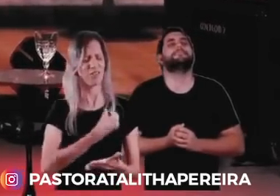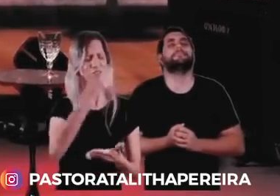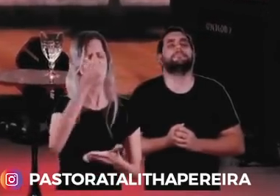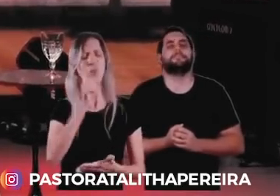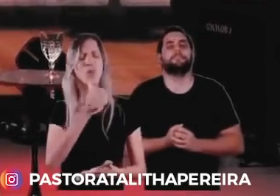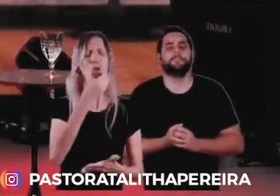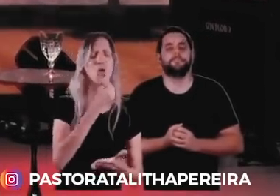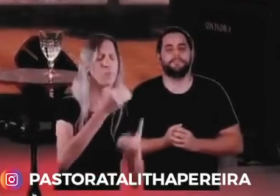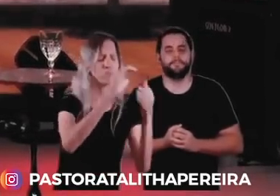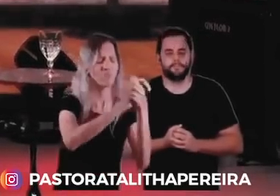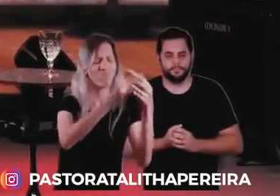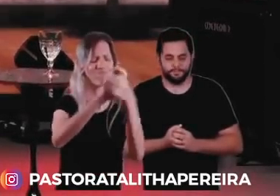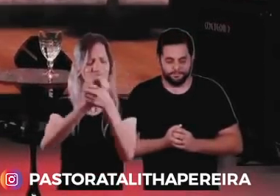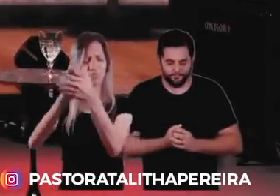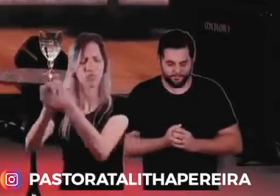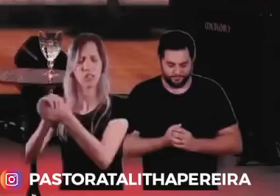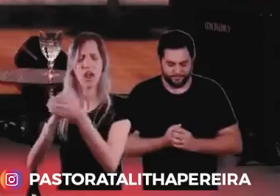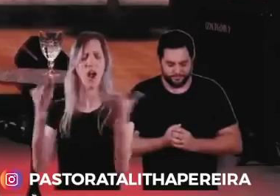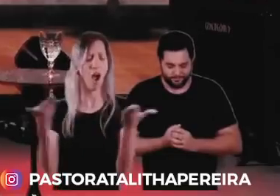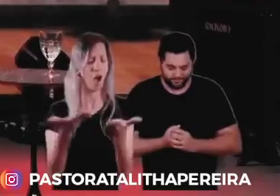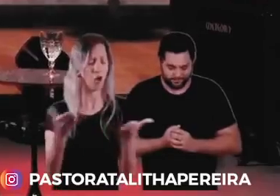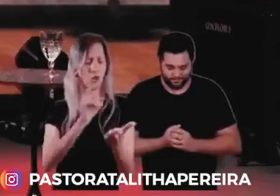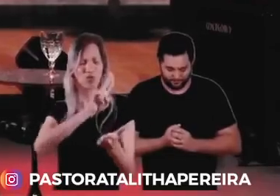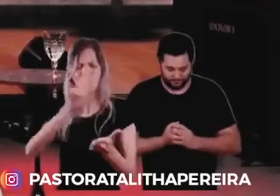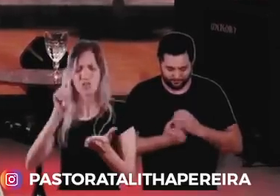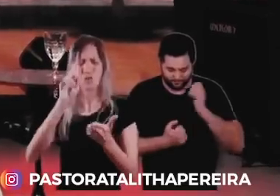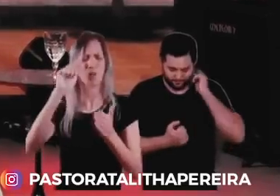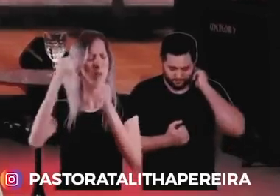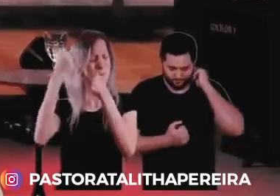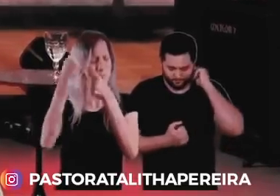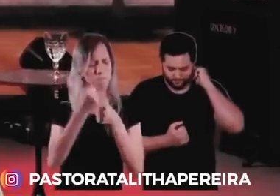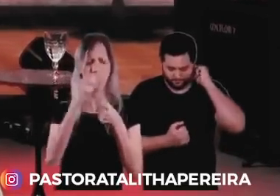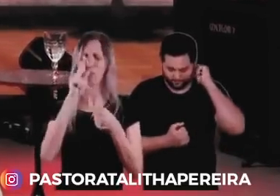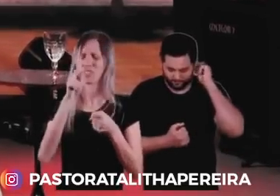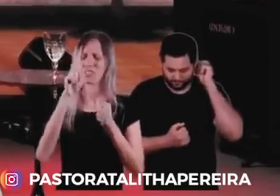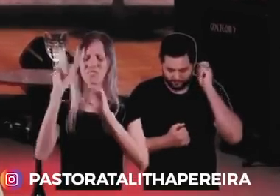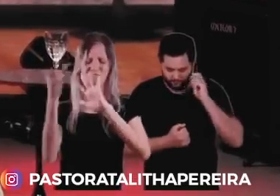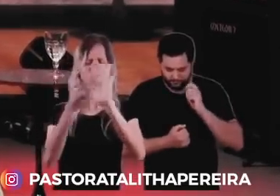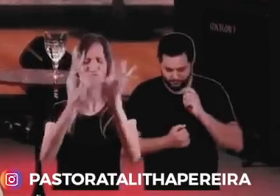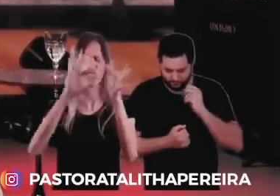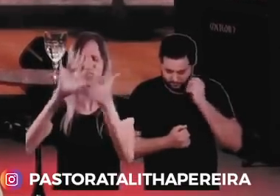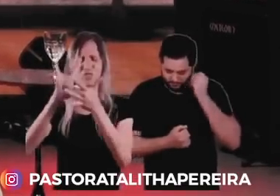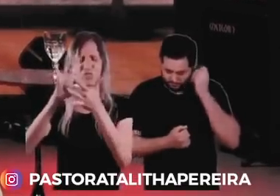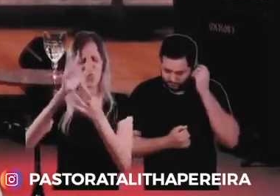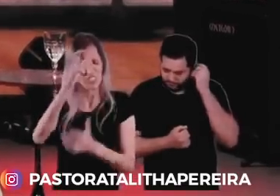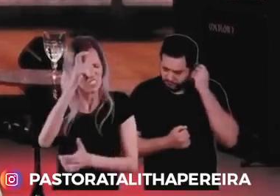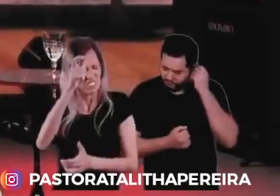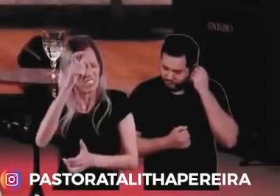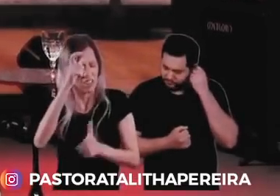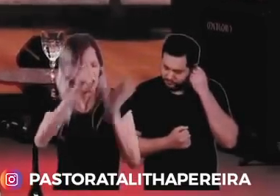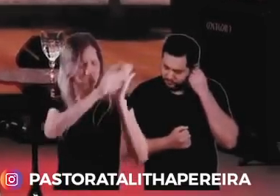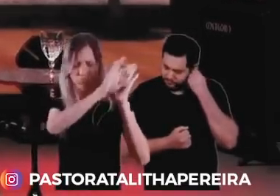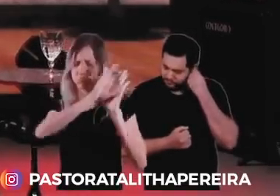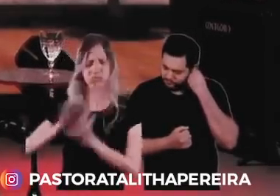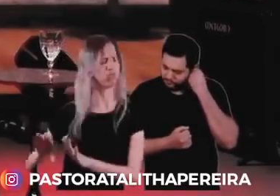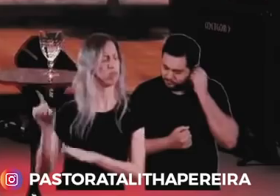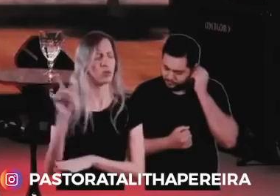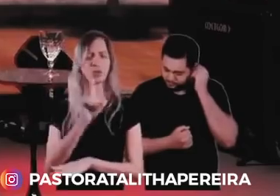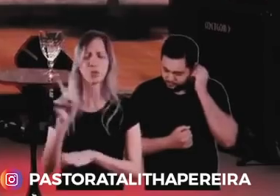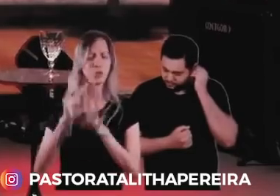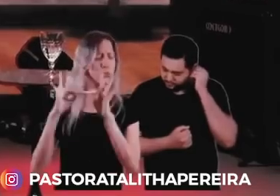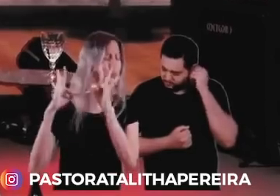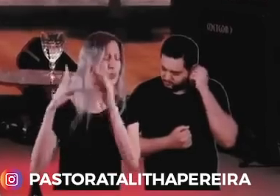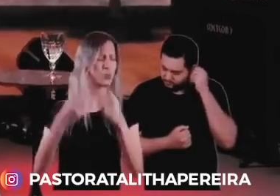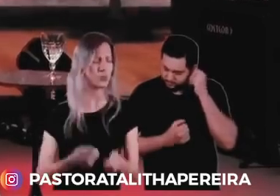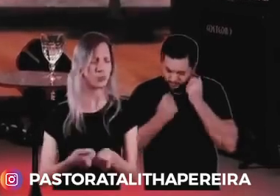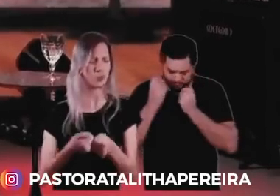agora, na autoridade do teu nome, toda seta diabólica, toda arma diabólica que foi